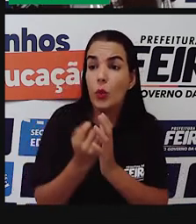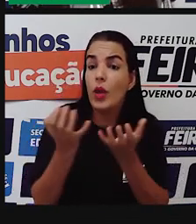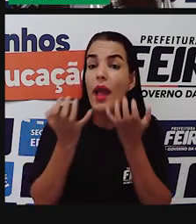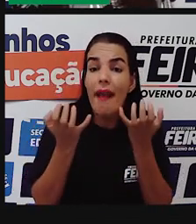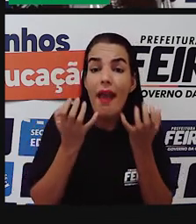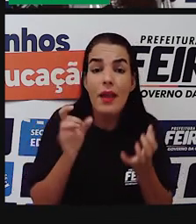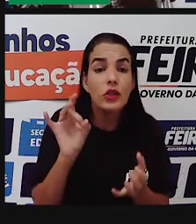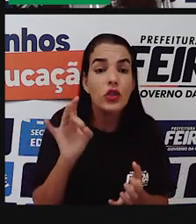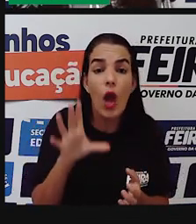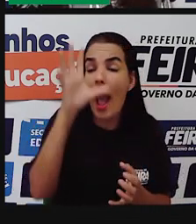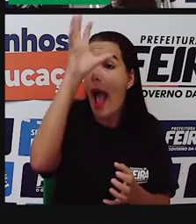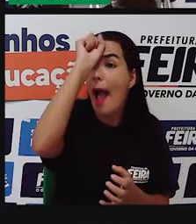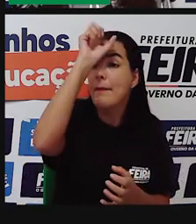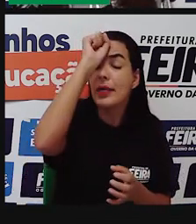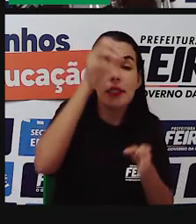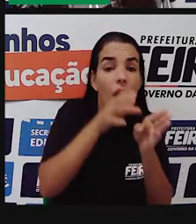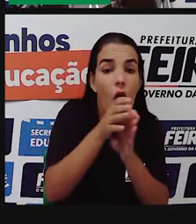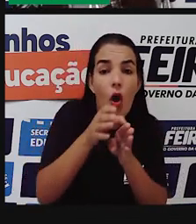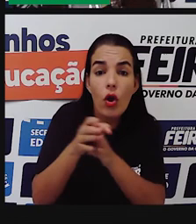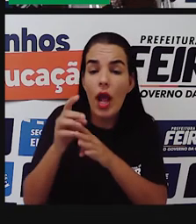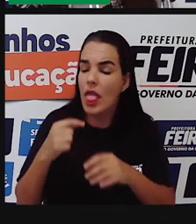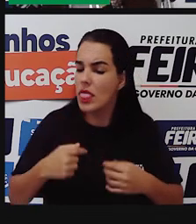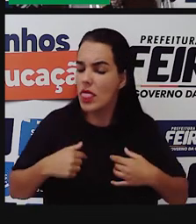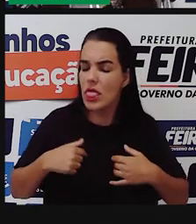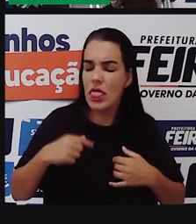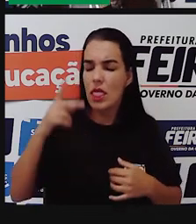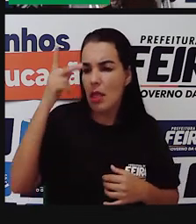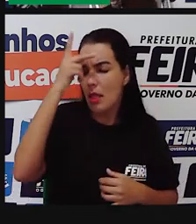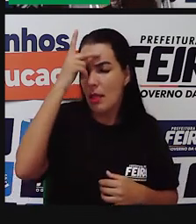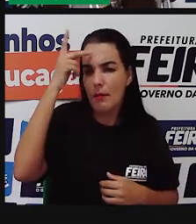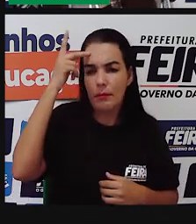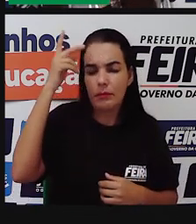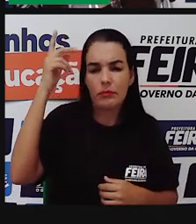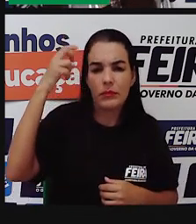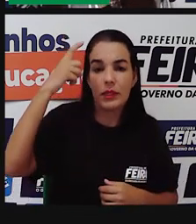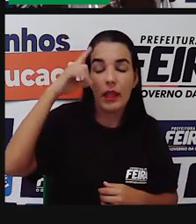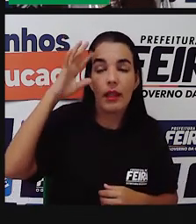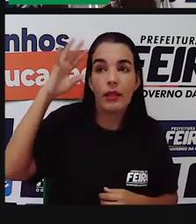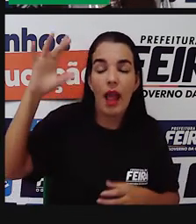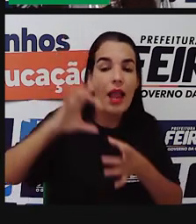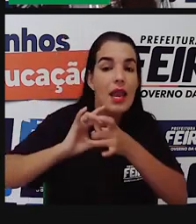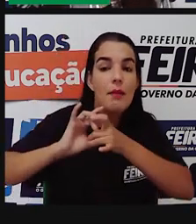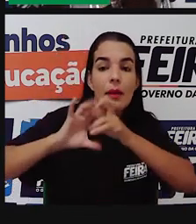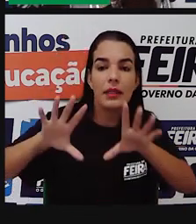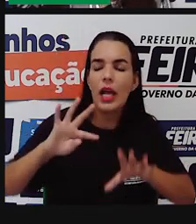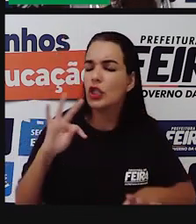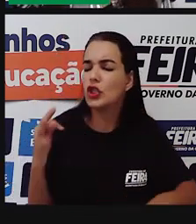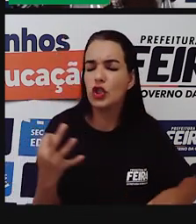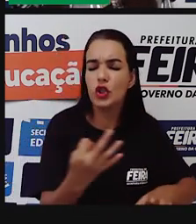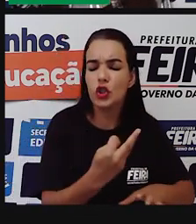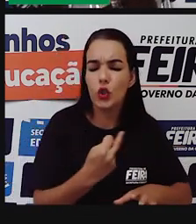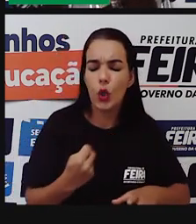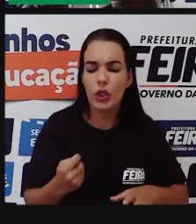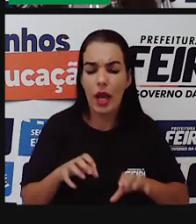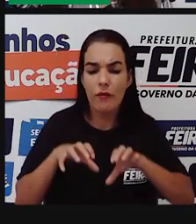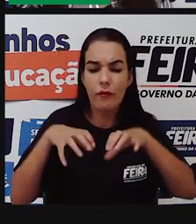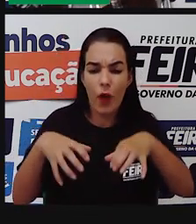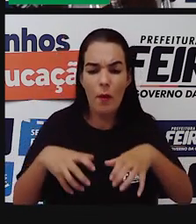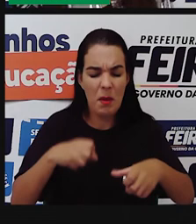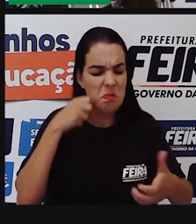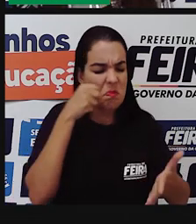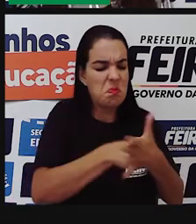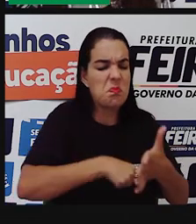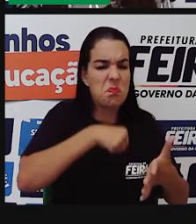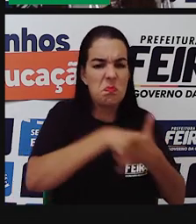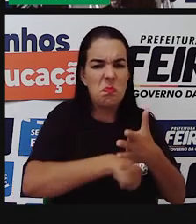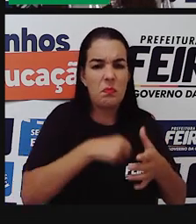aprender a orientar as nossas ideias e a libertar-nos de todas as formas de tirania e exploração